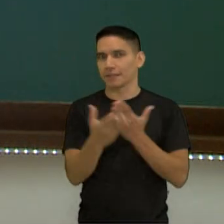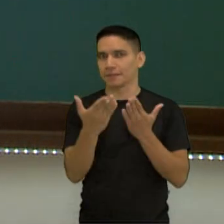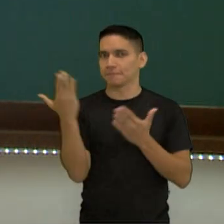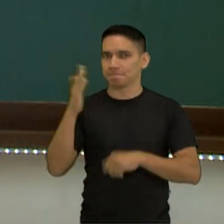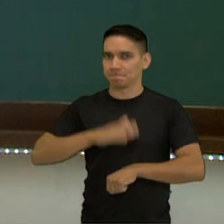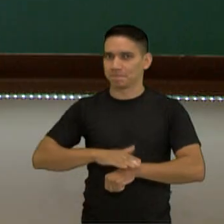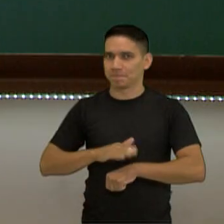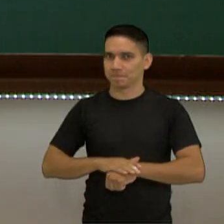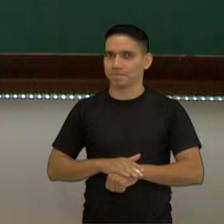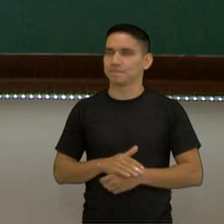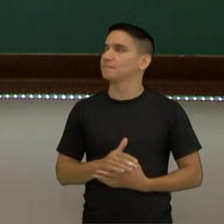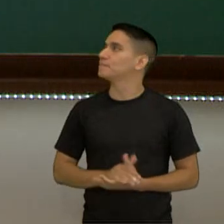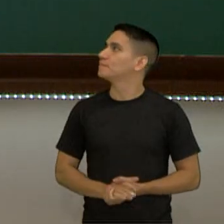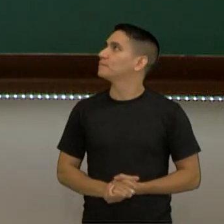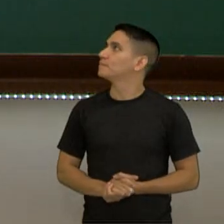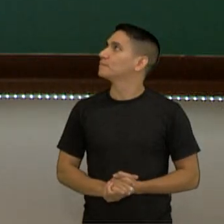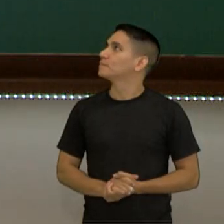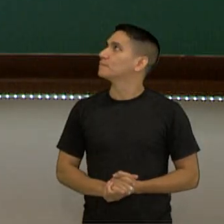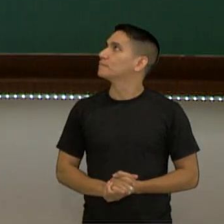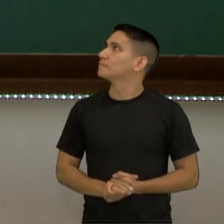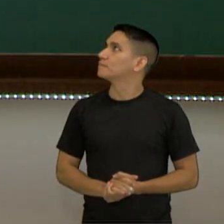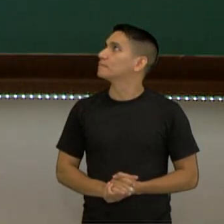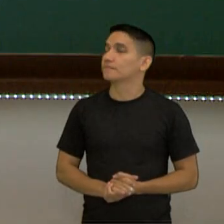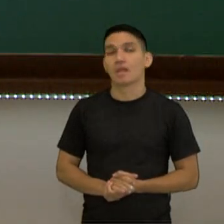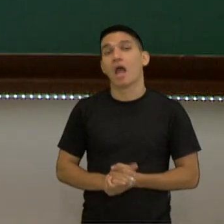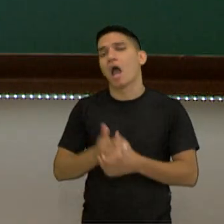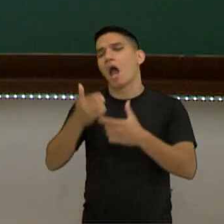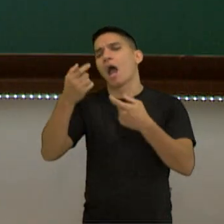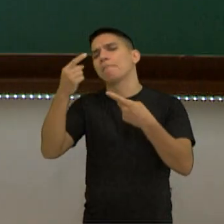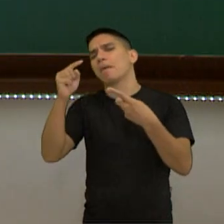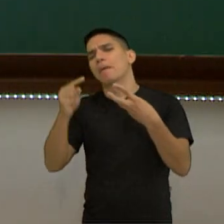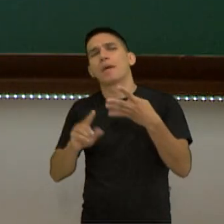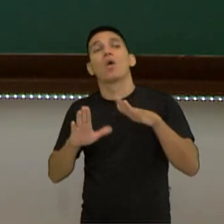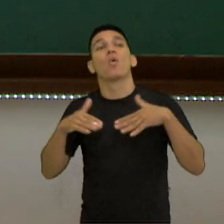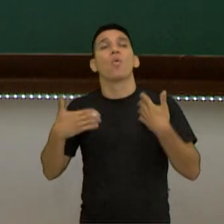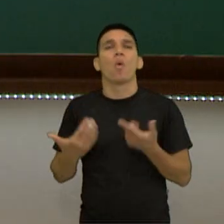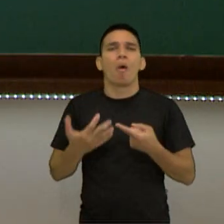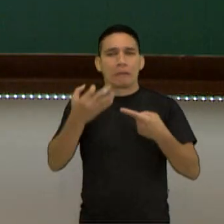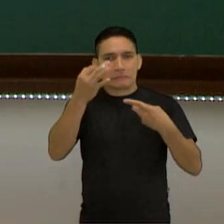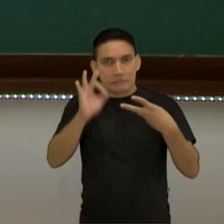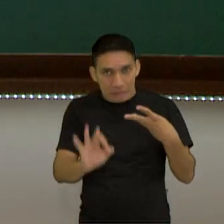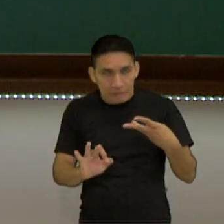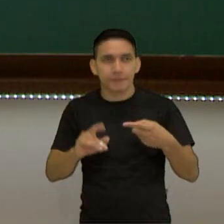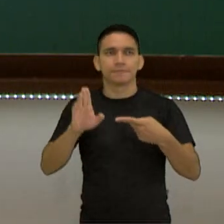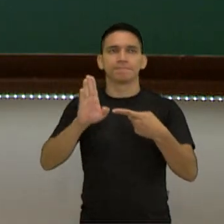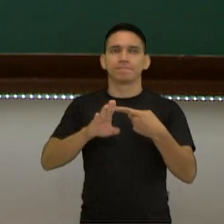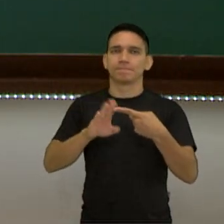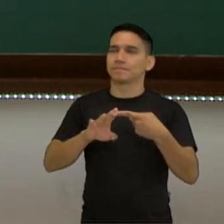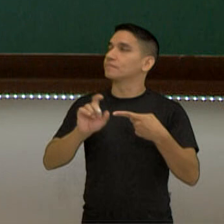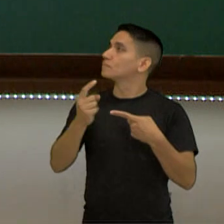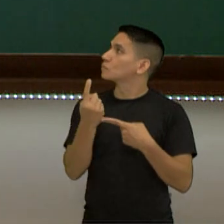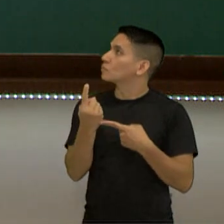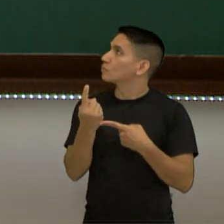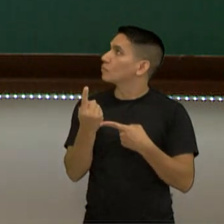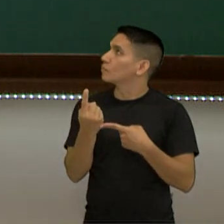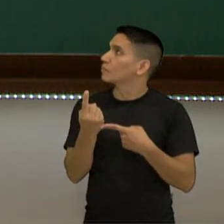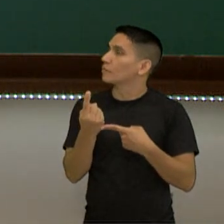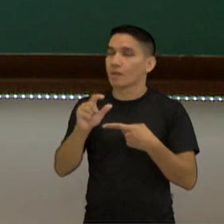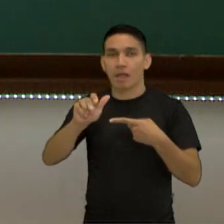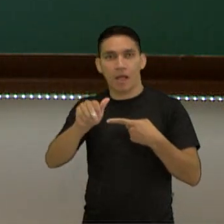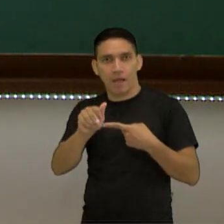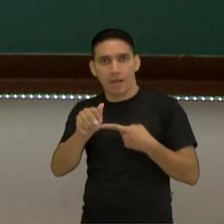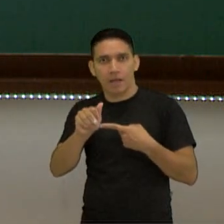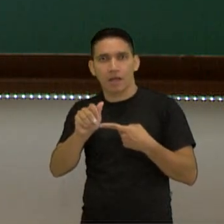time. Vamos fazer o nosso quiz verificando a alternativa correta. Na frase, she a letter,